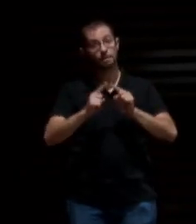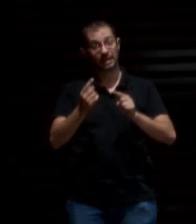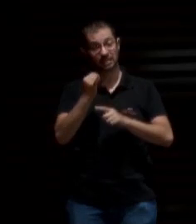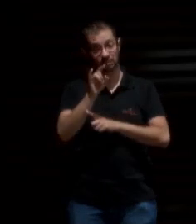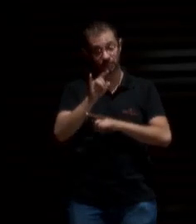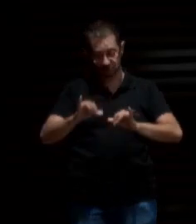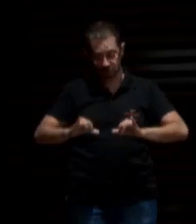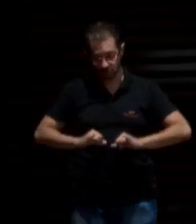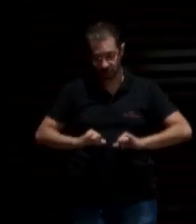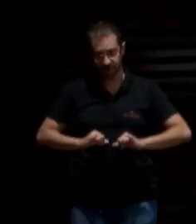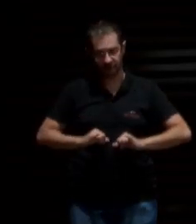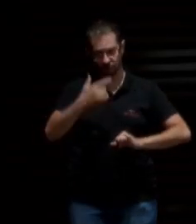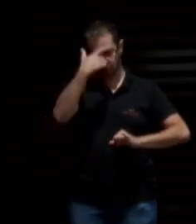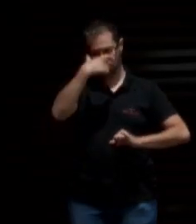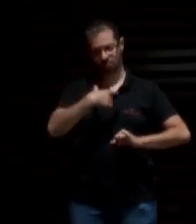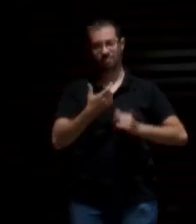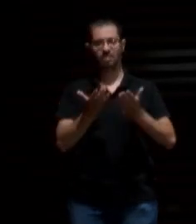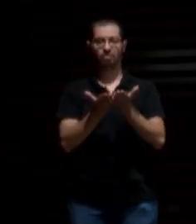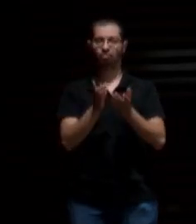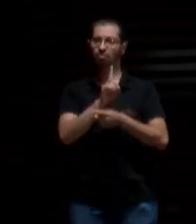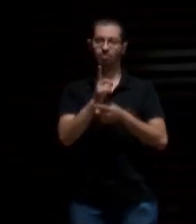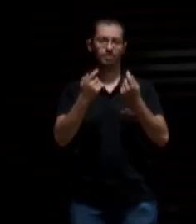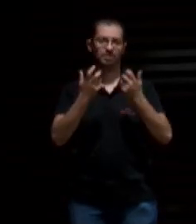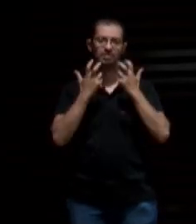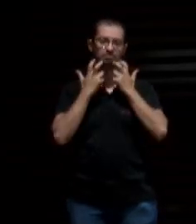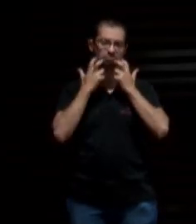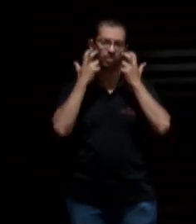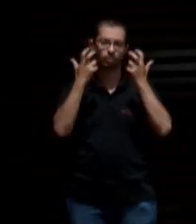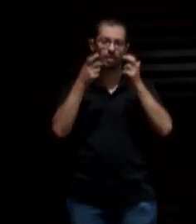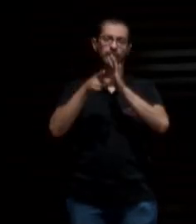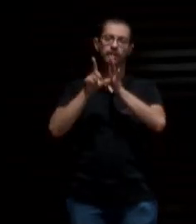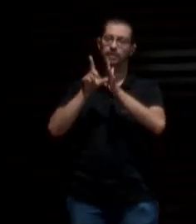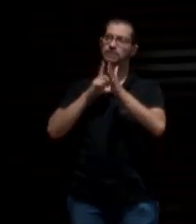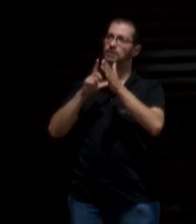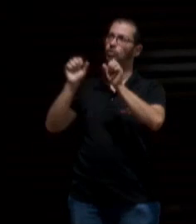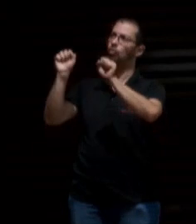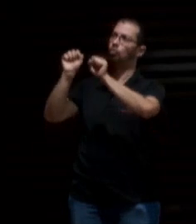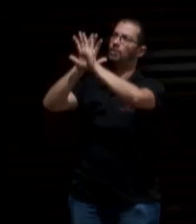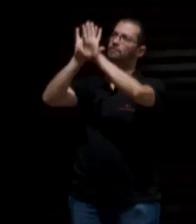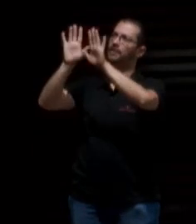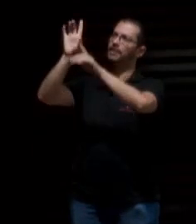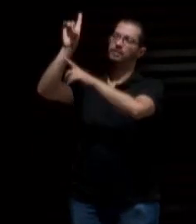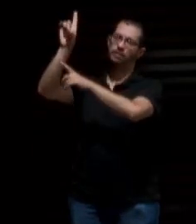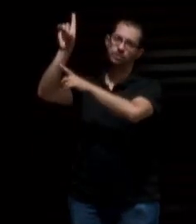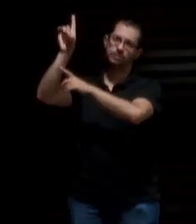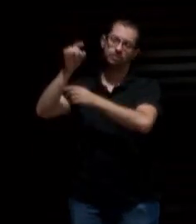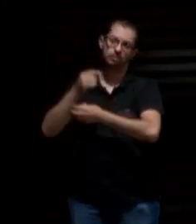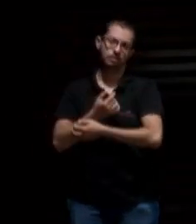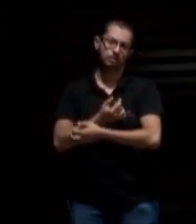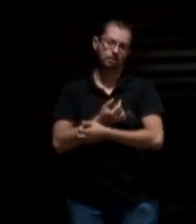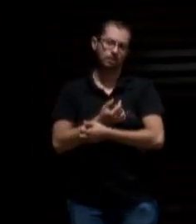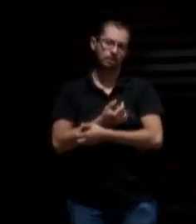cristão, não se envergonhe disso. Antes, glorifique a Deus com esse nome. Amém. Porque